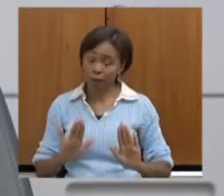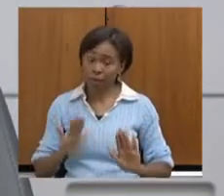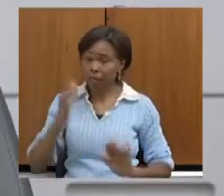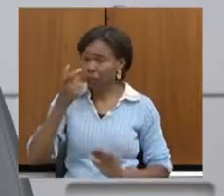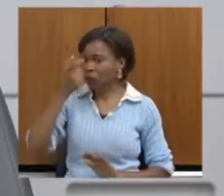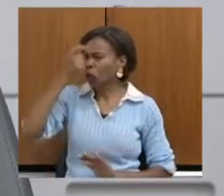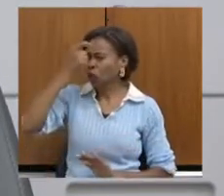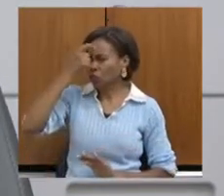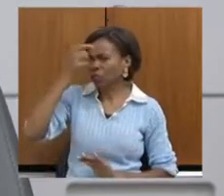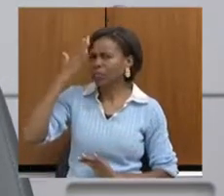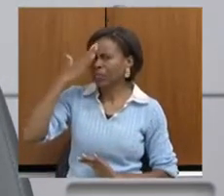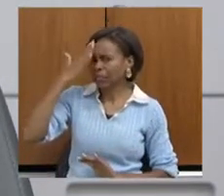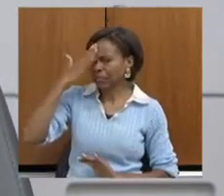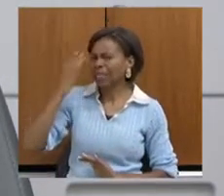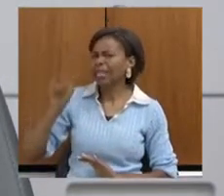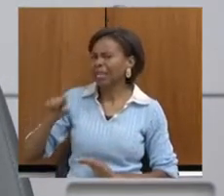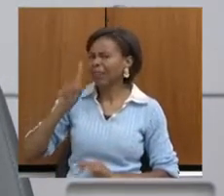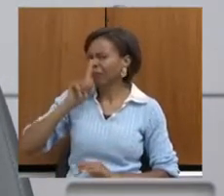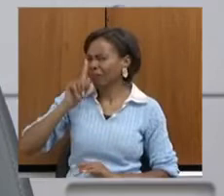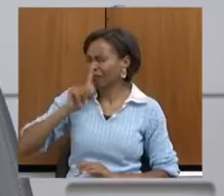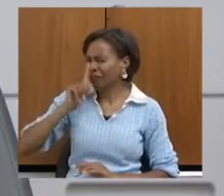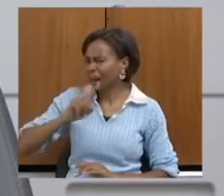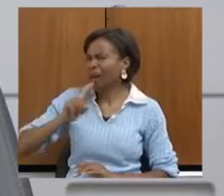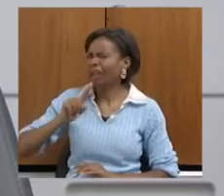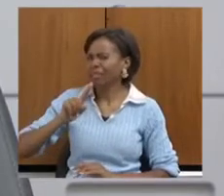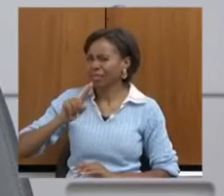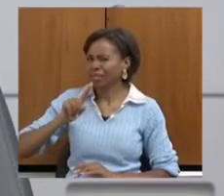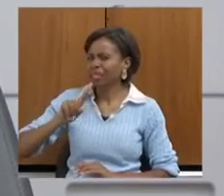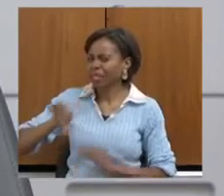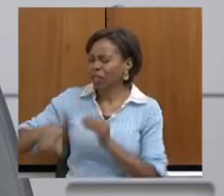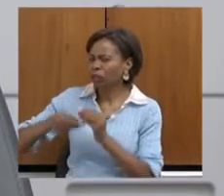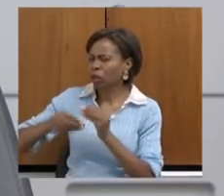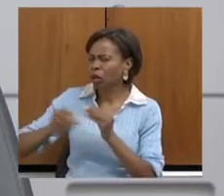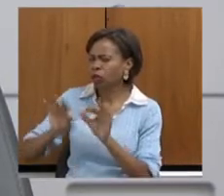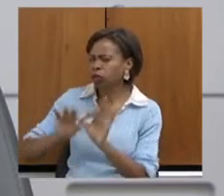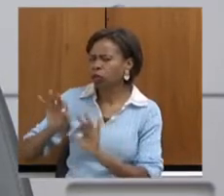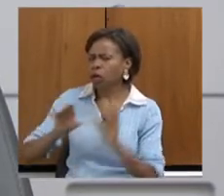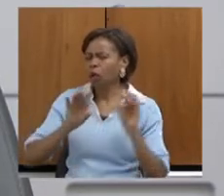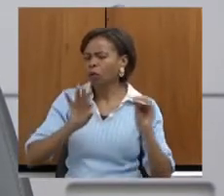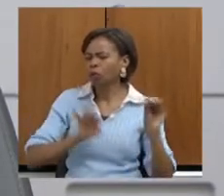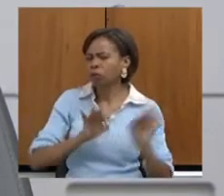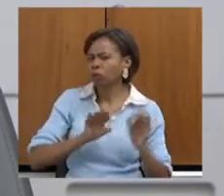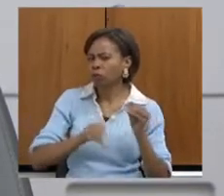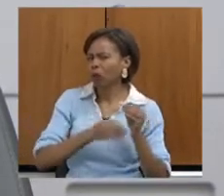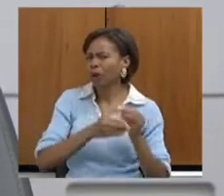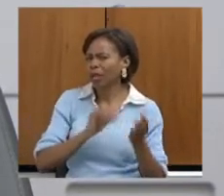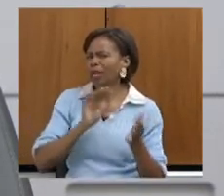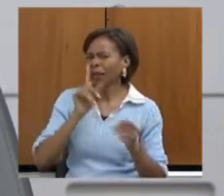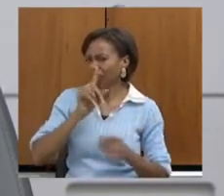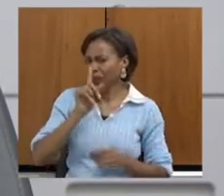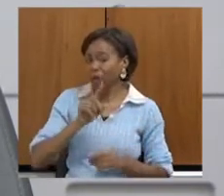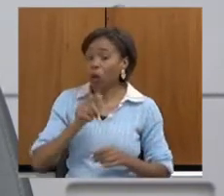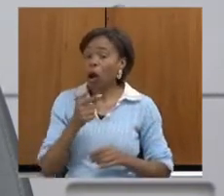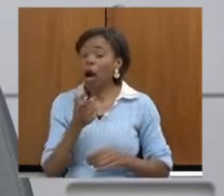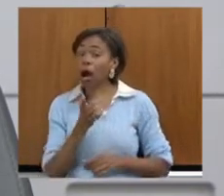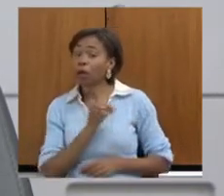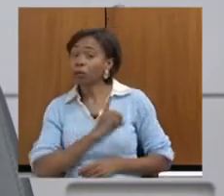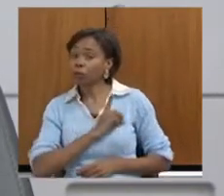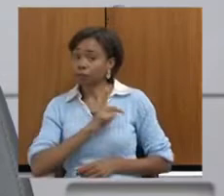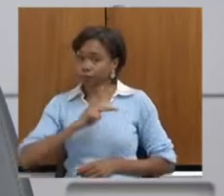conscientes dessa completa falha na sua implementação as defensorias as demais instituições públicas